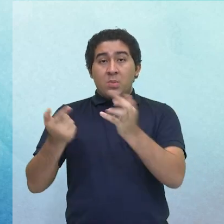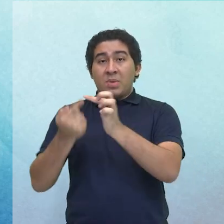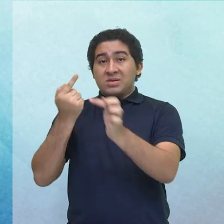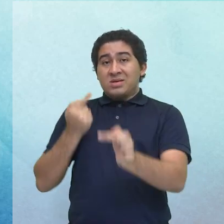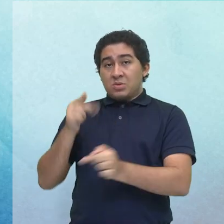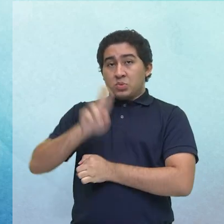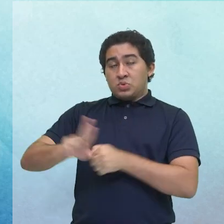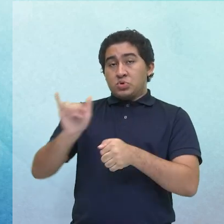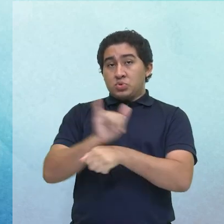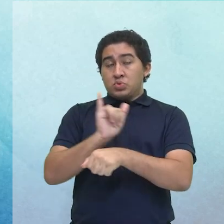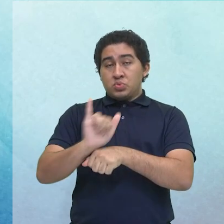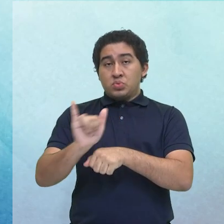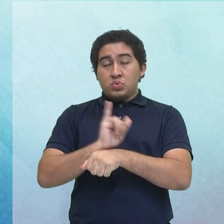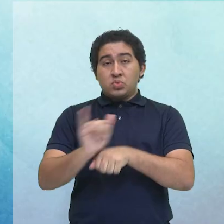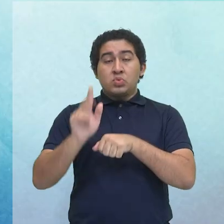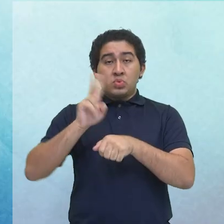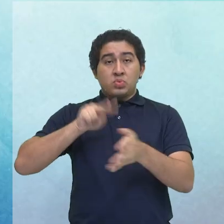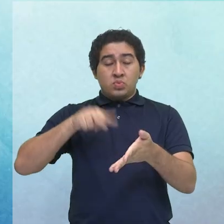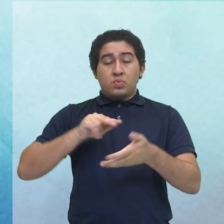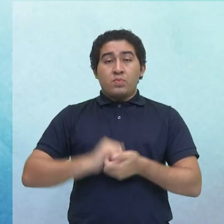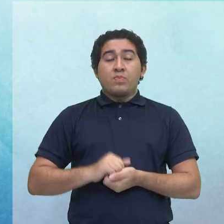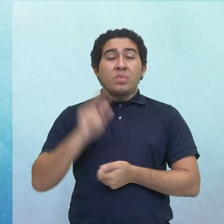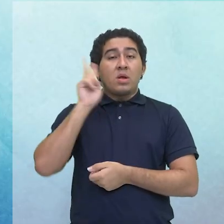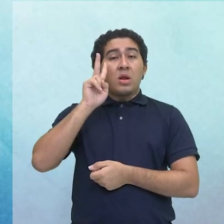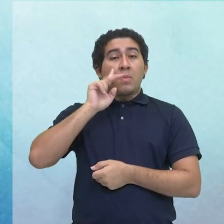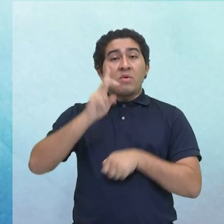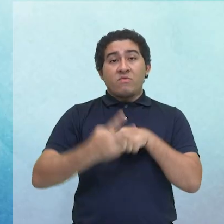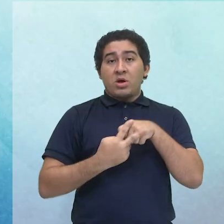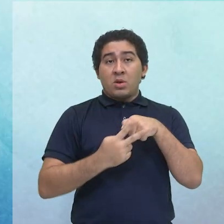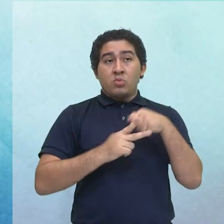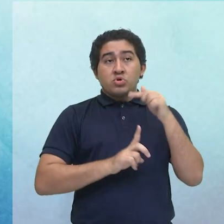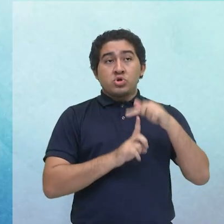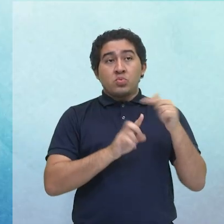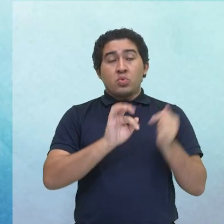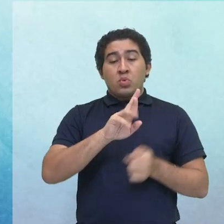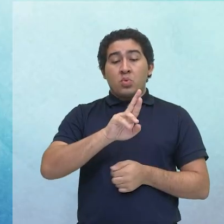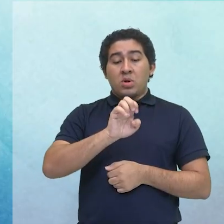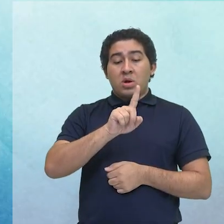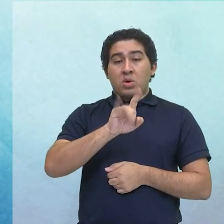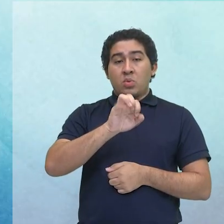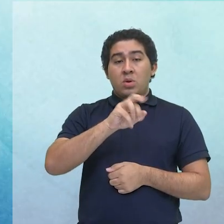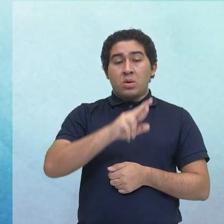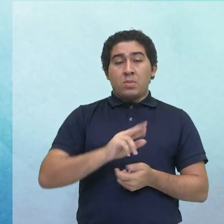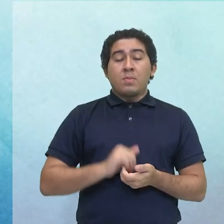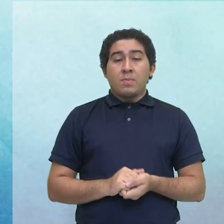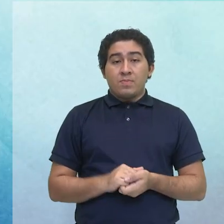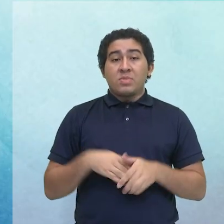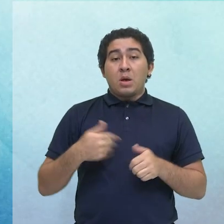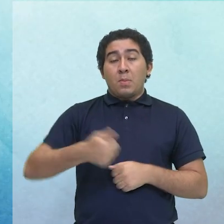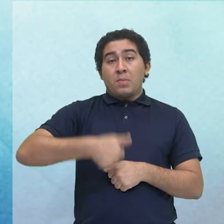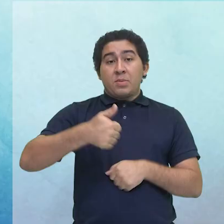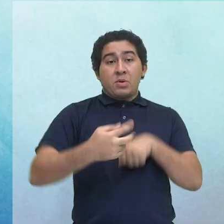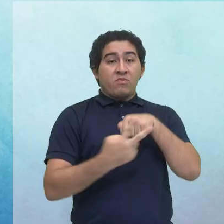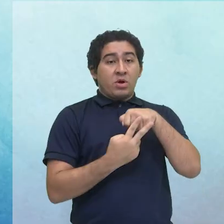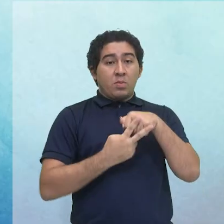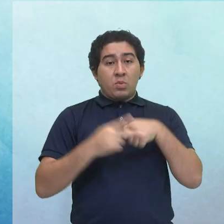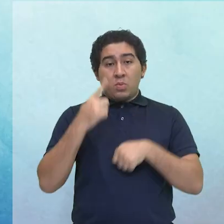passado. Lembrando que esses verbos são verbos regulares. Então veremos agora o primeiro verbo,